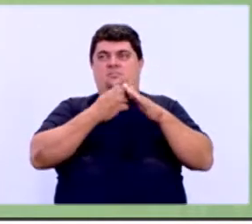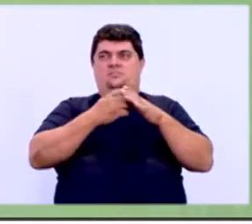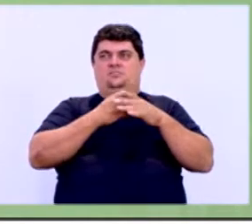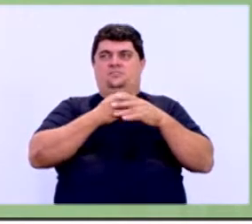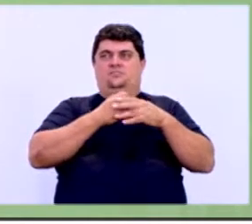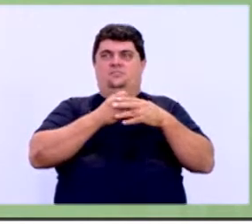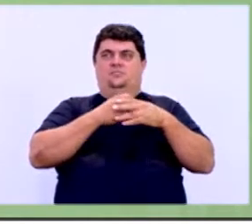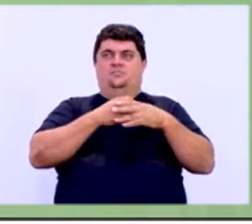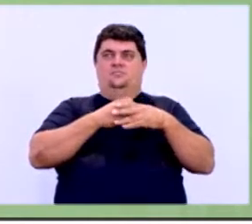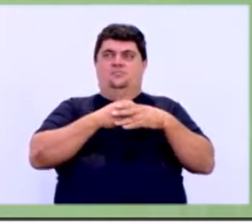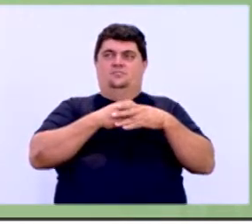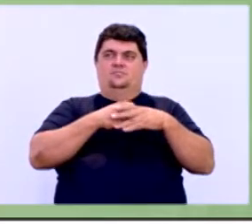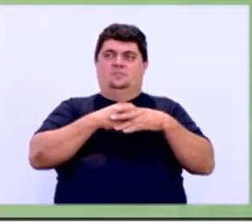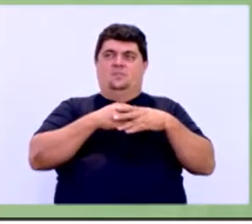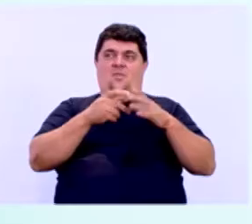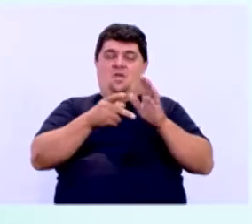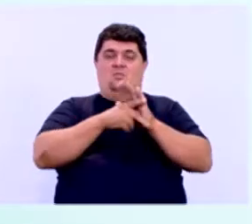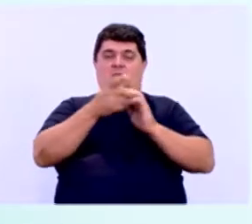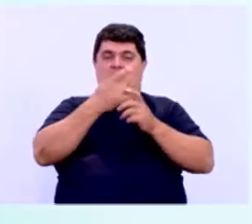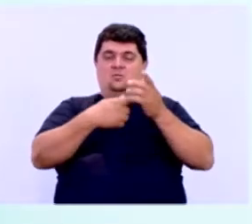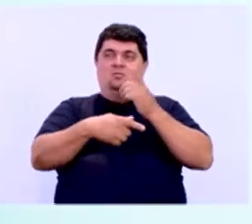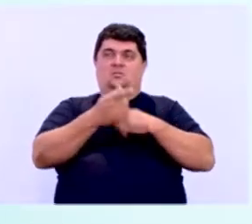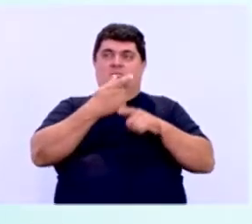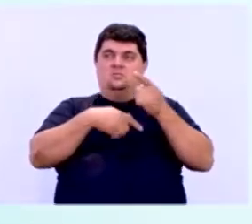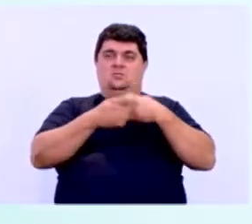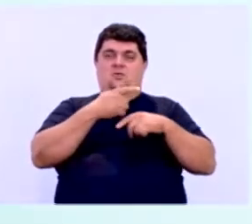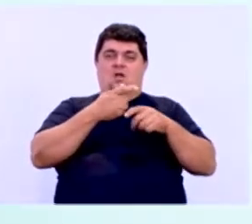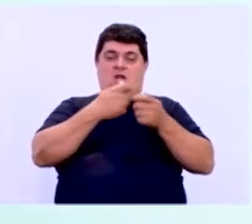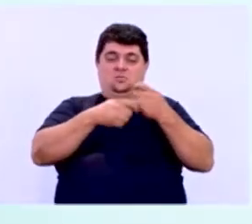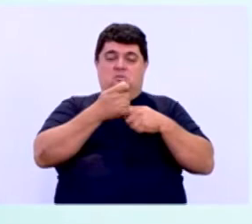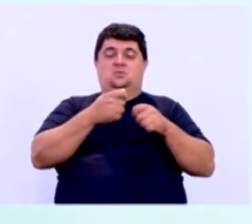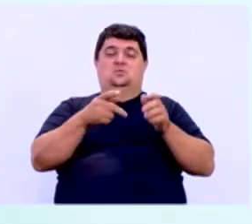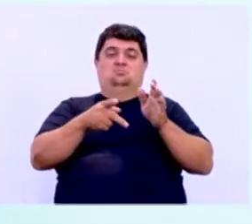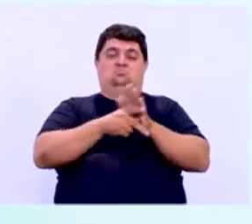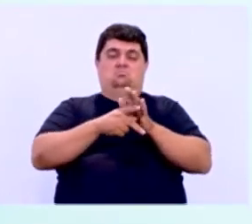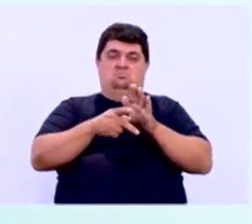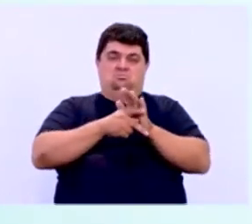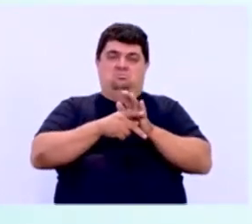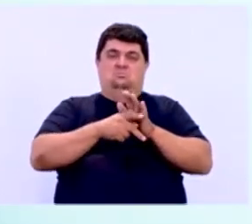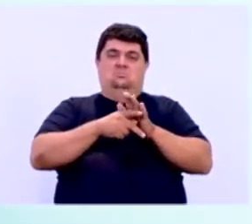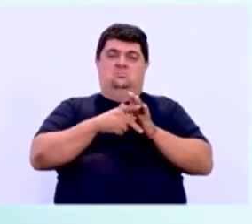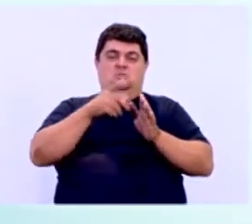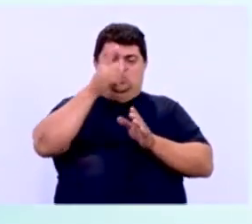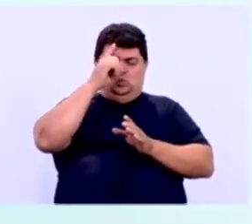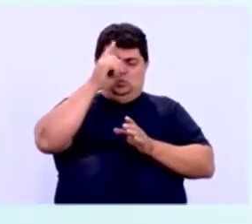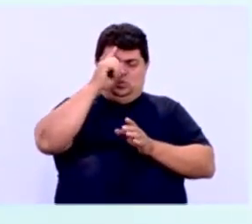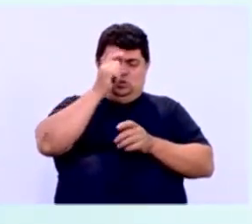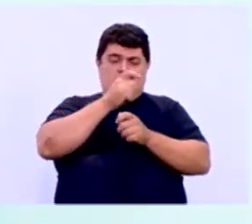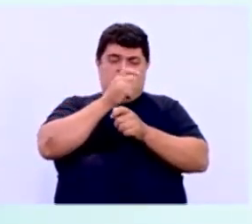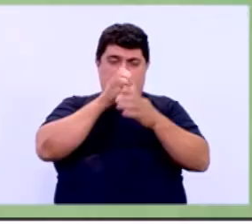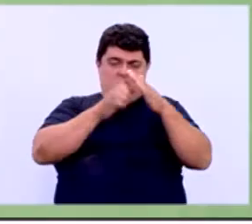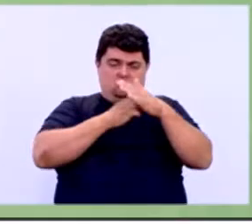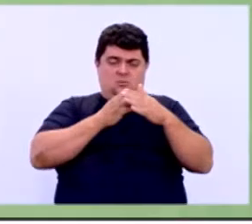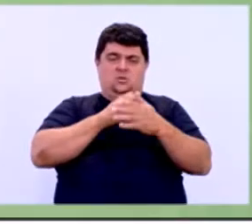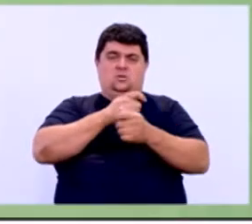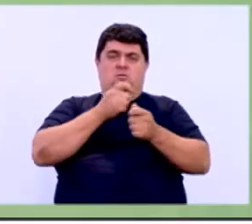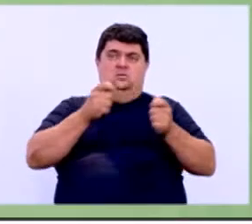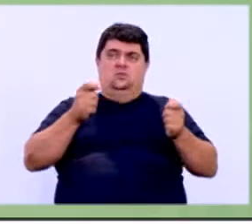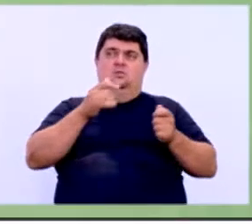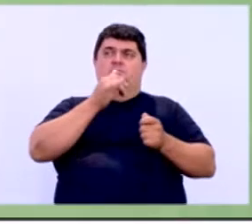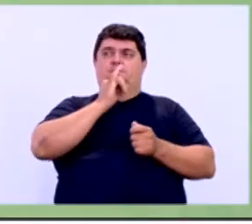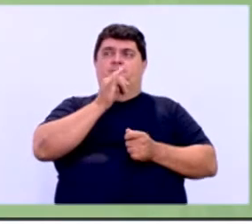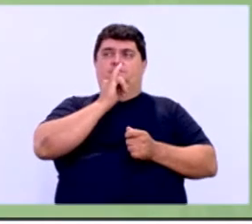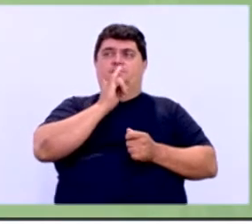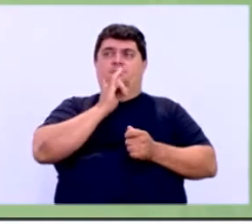que ele falou. É gasto na gestão, é gasto na administração, no dia a dia da empresa, né? Como, por